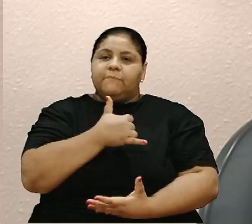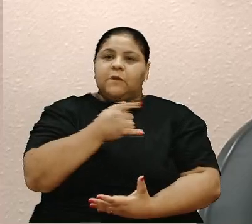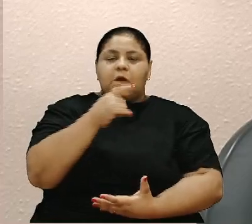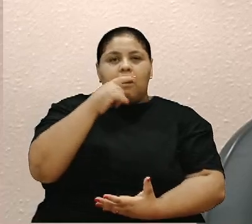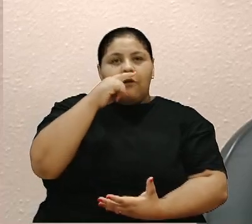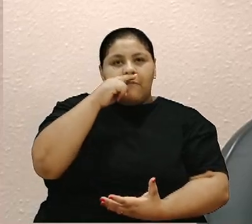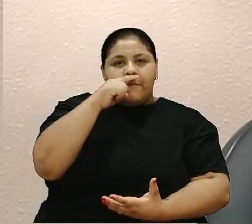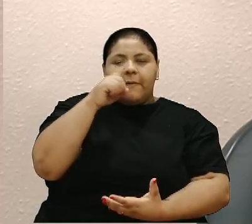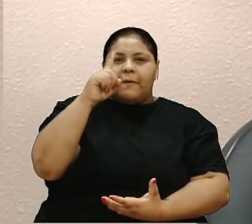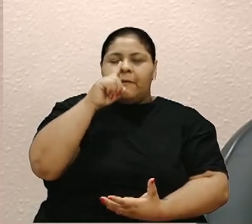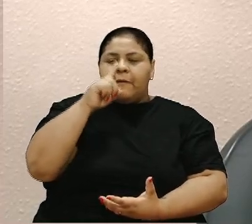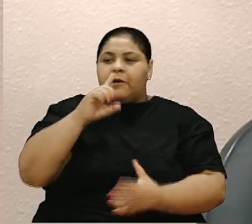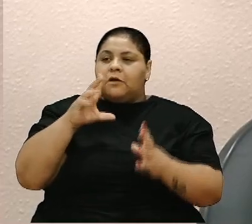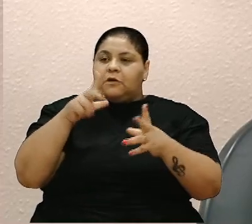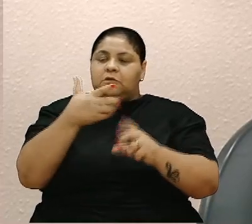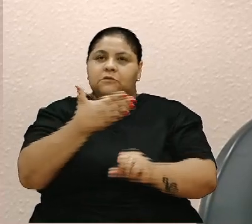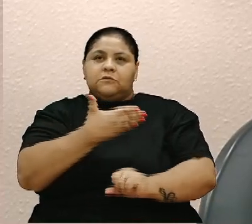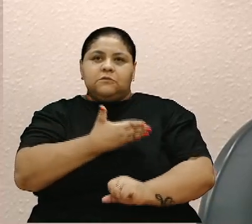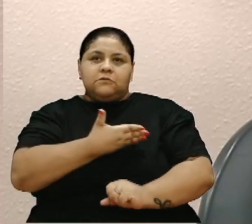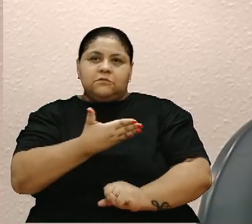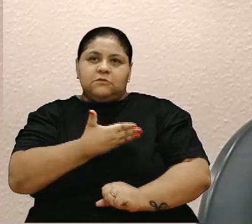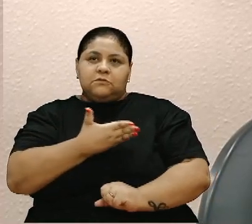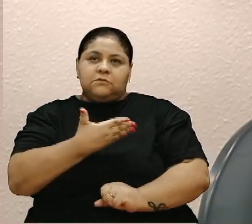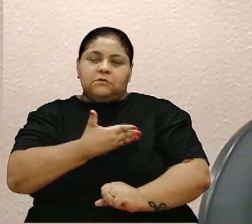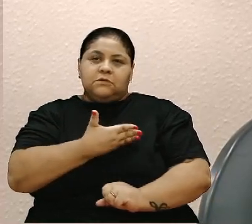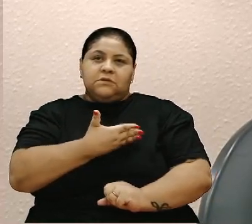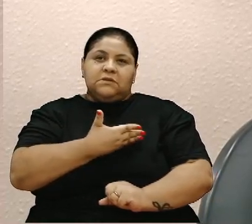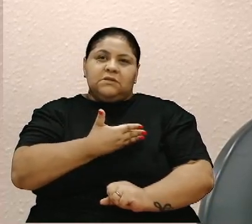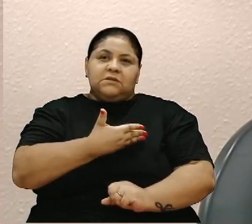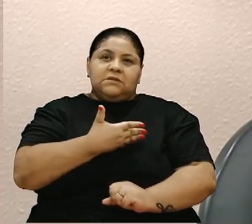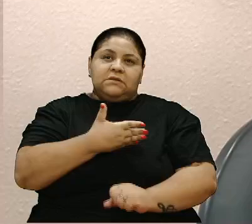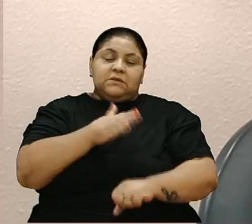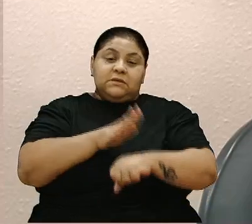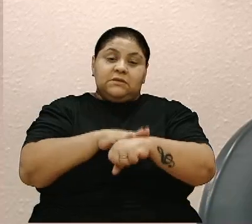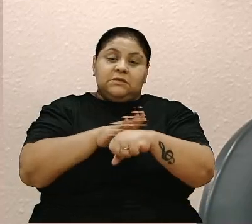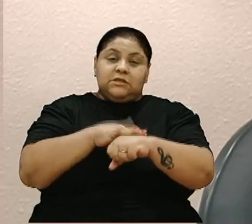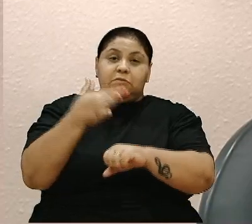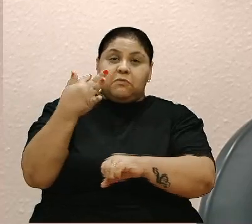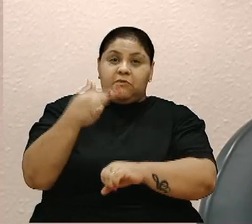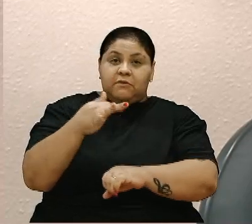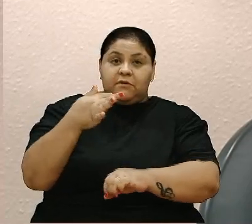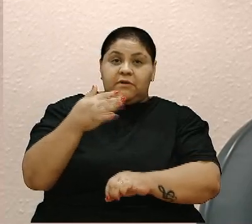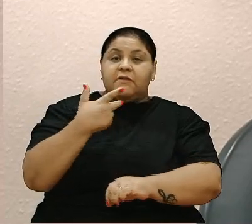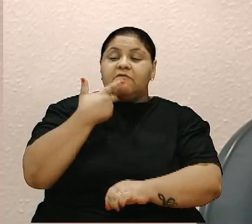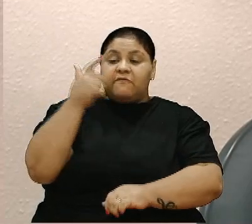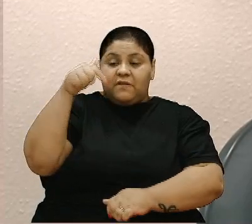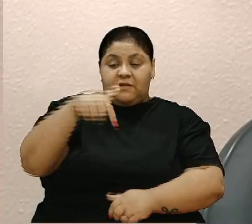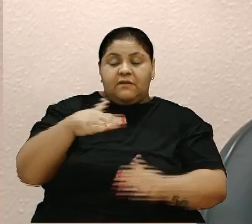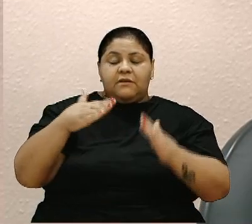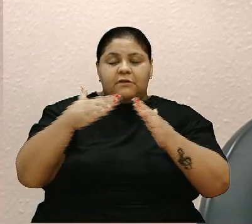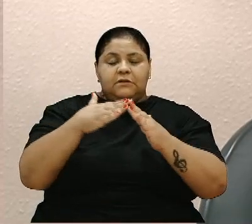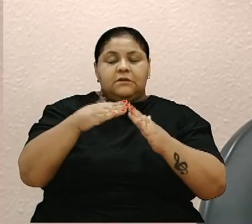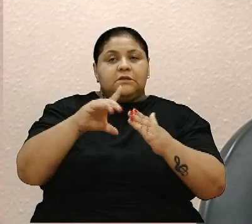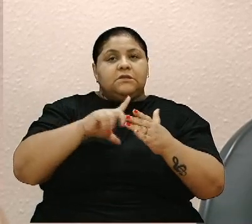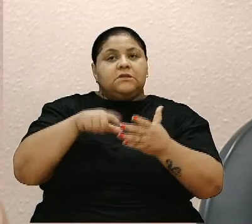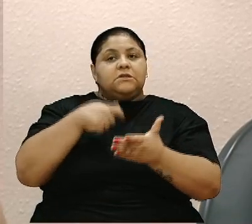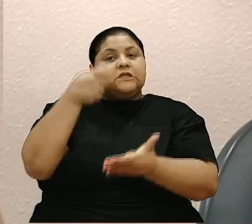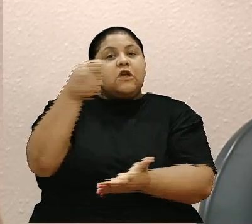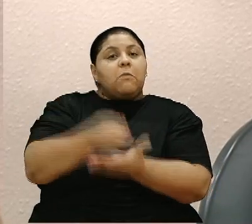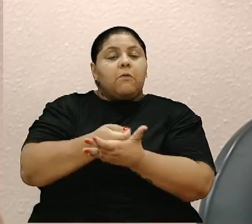ao irmão, a todos os amigos e amigas enlutados, e dizer que essa casa tem uma